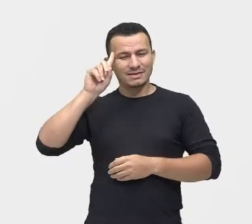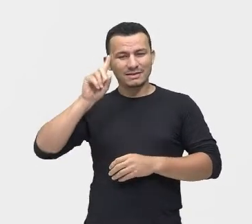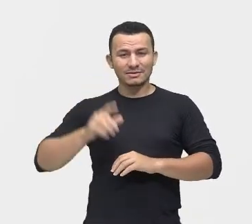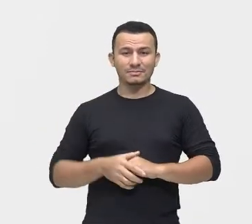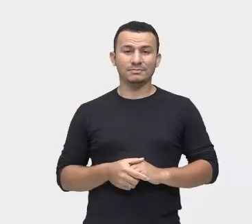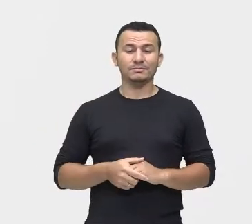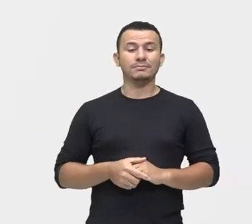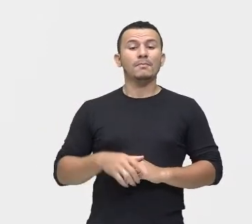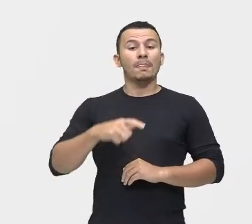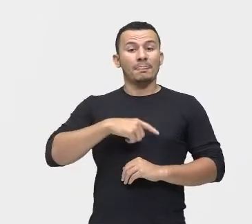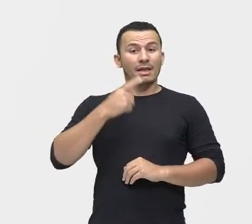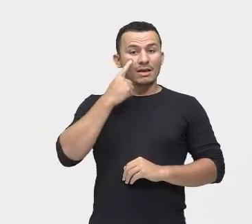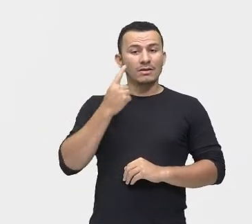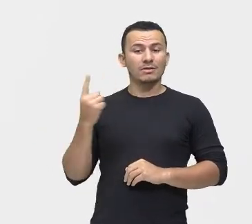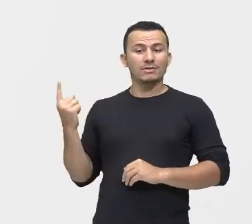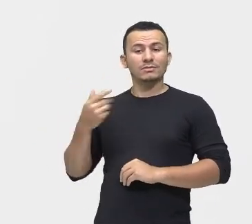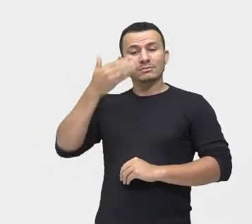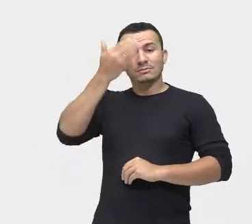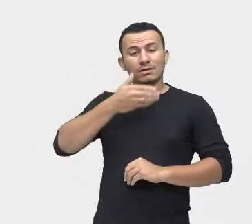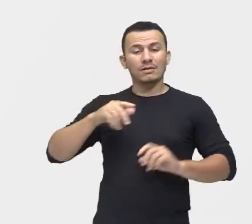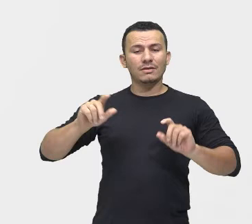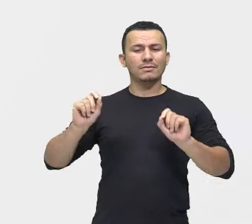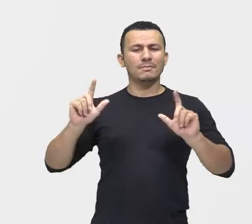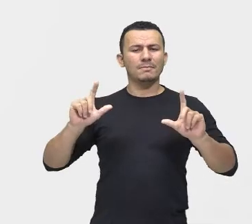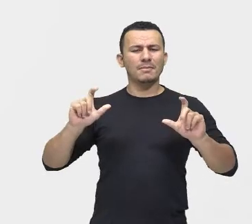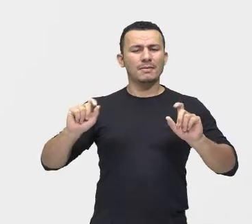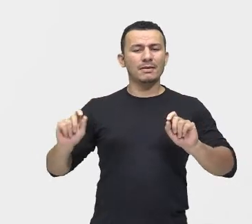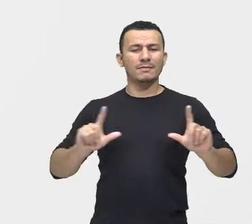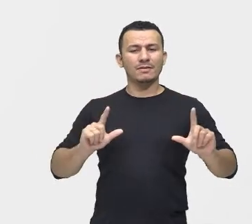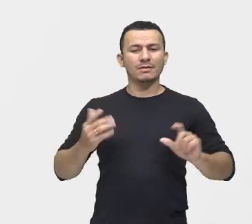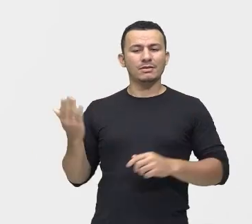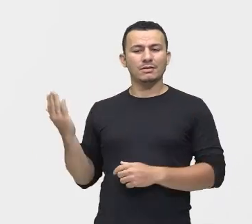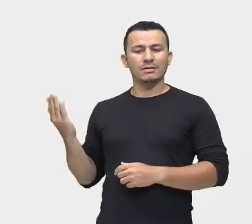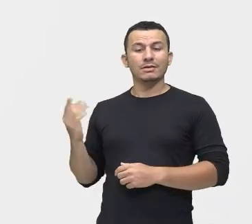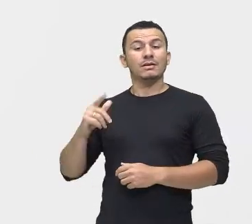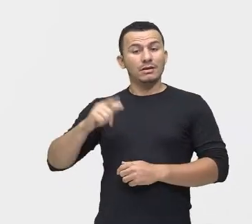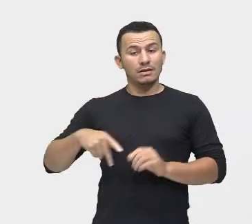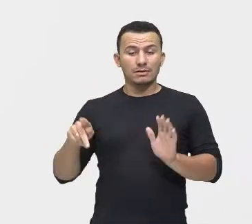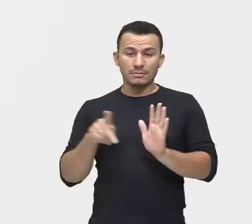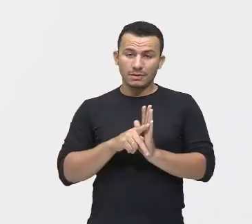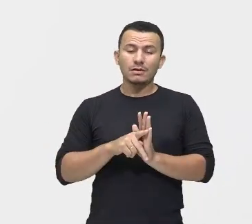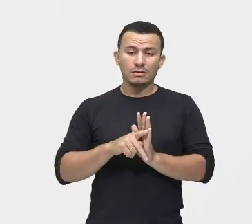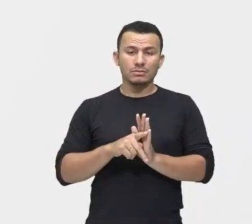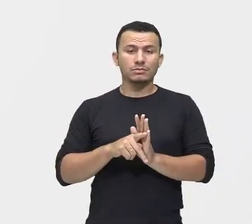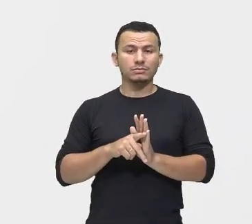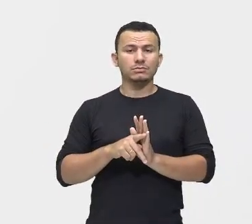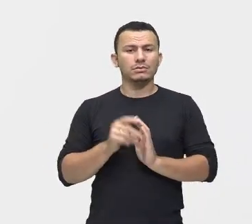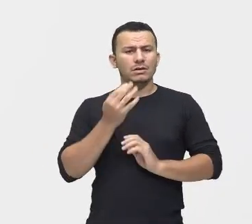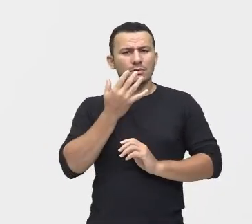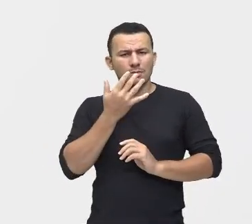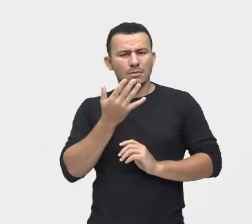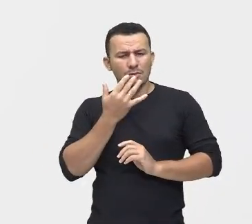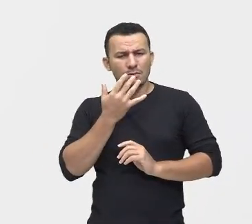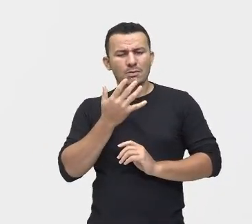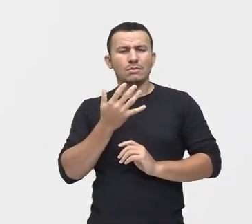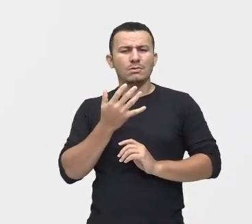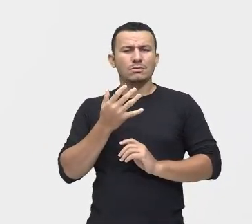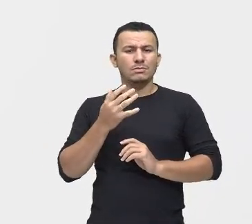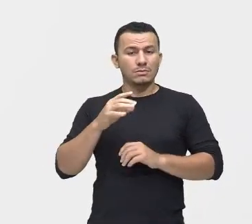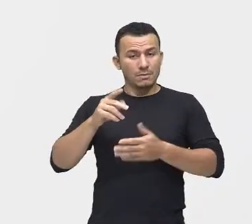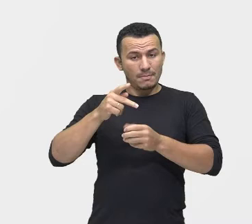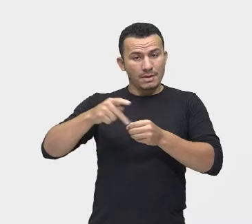tem uma representação aí de uma foto do petróleo. Essa é a aparência do petróleo, esse líquido